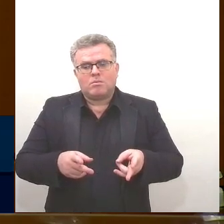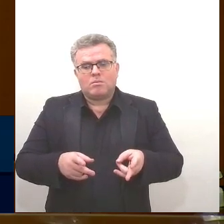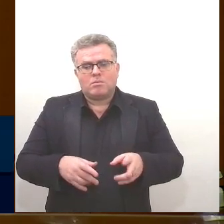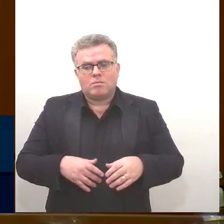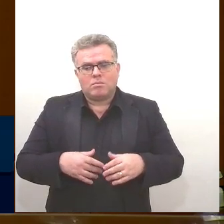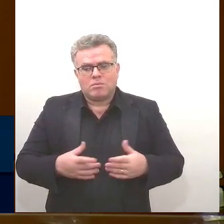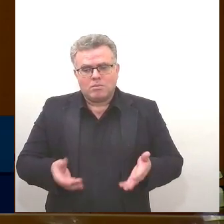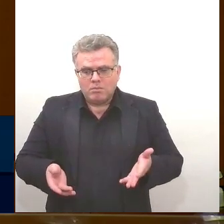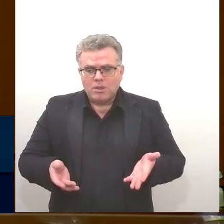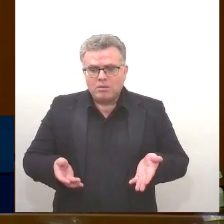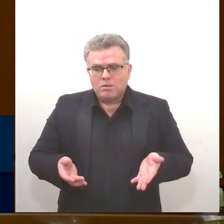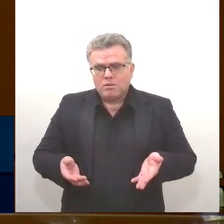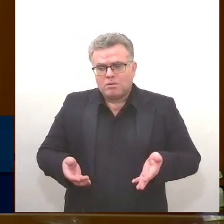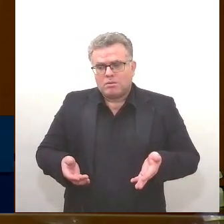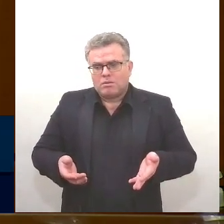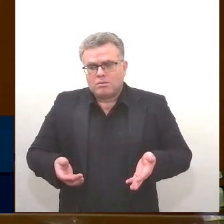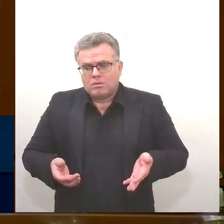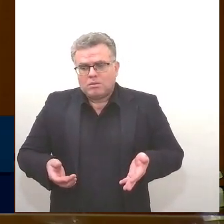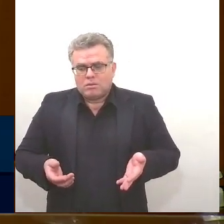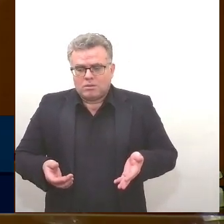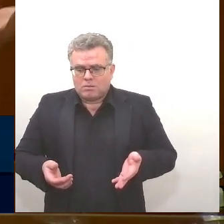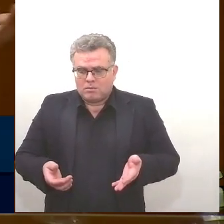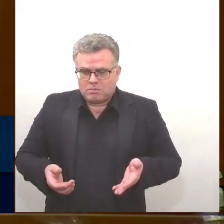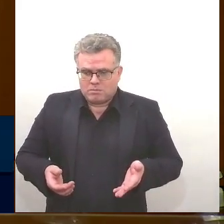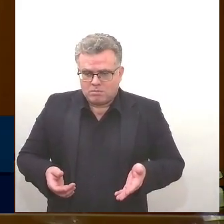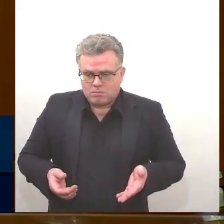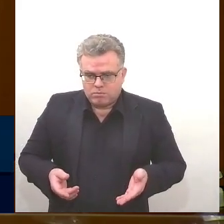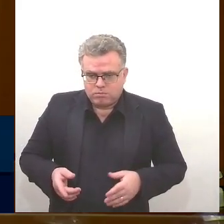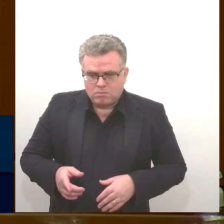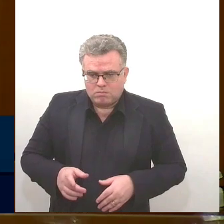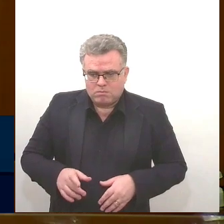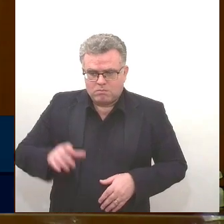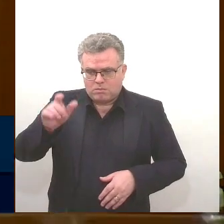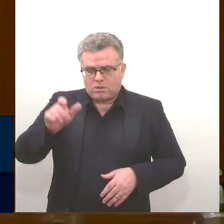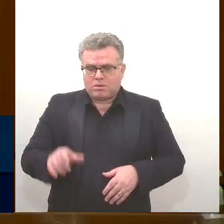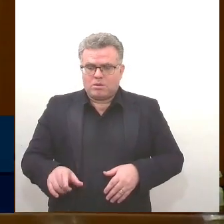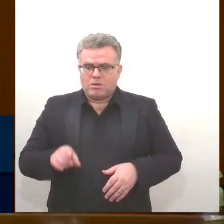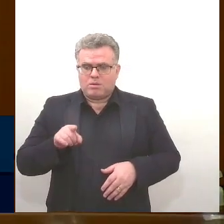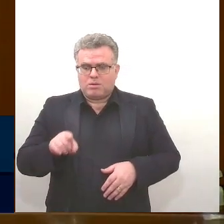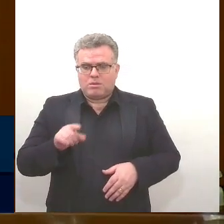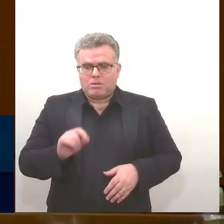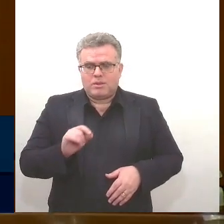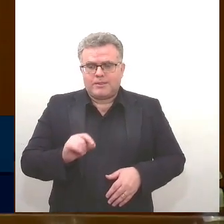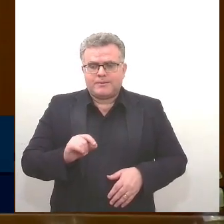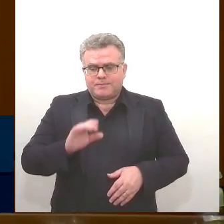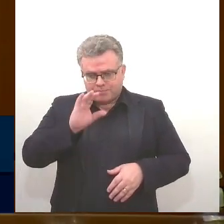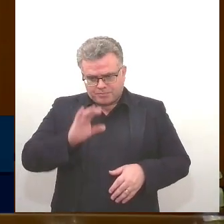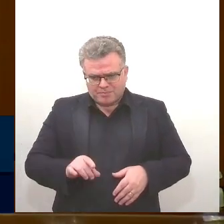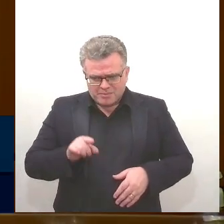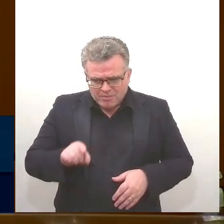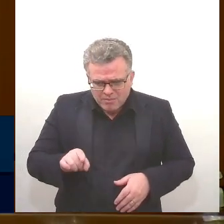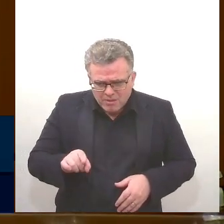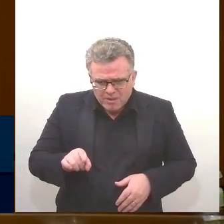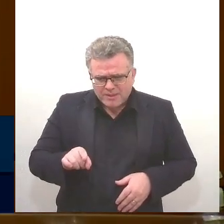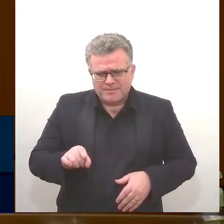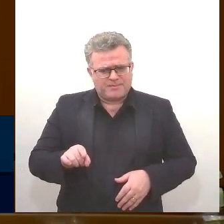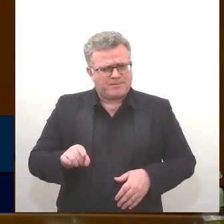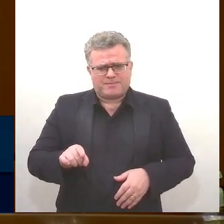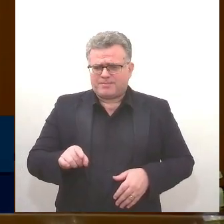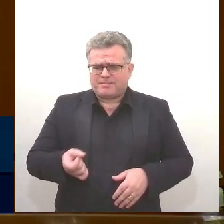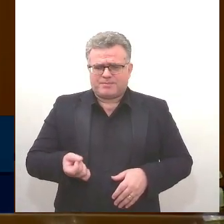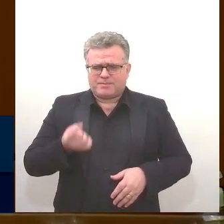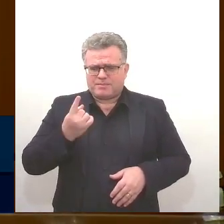cometidos por este cidadão vamos assim dizer se pode ser chamado de cidadão que